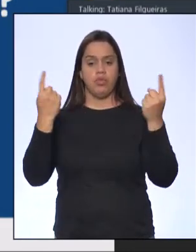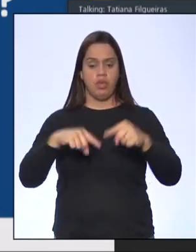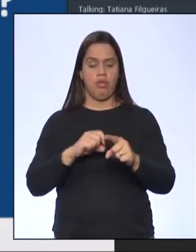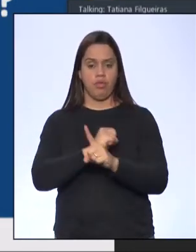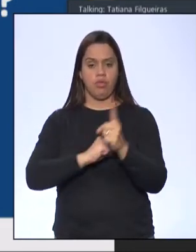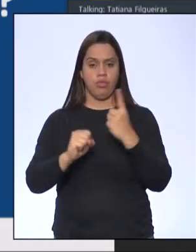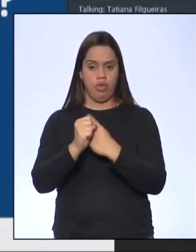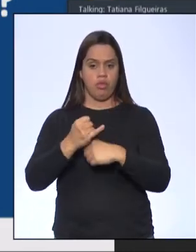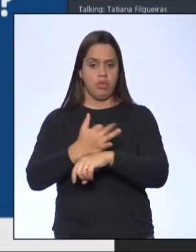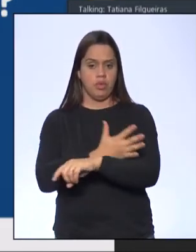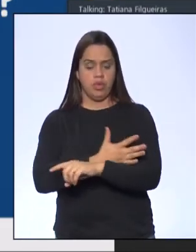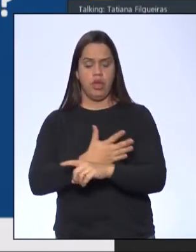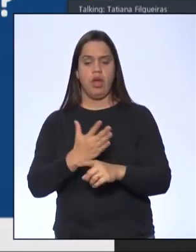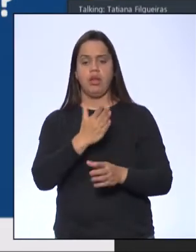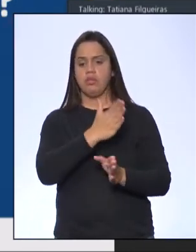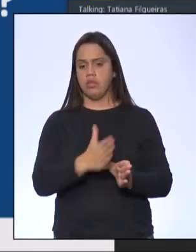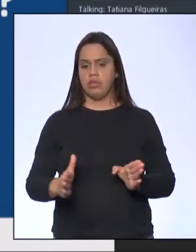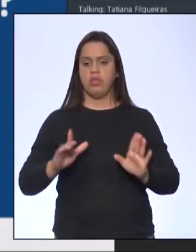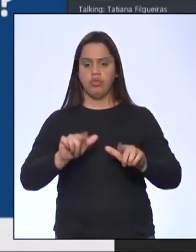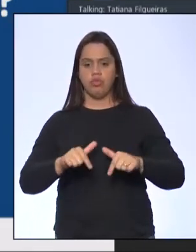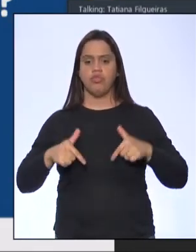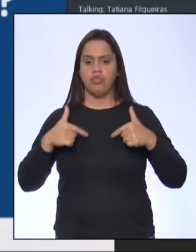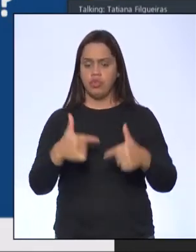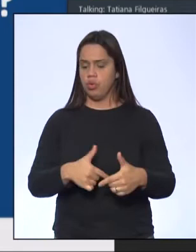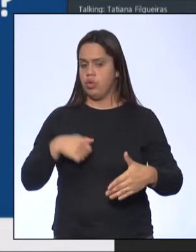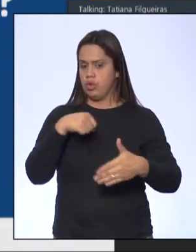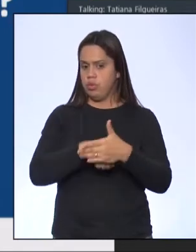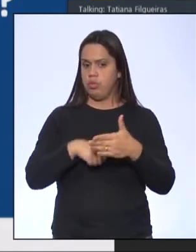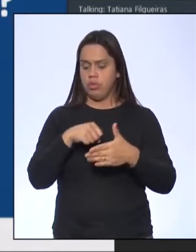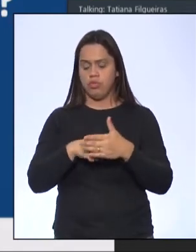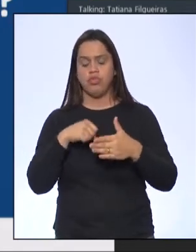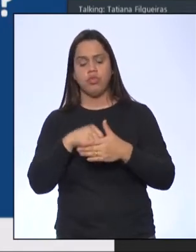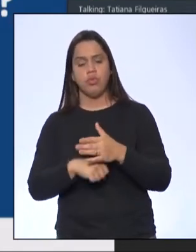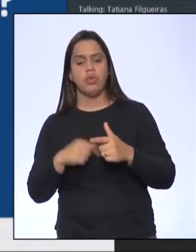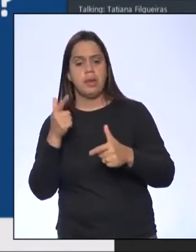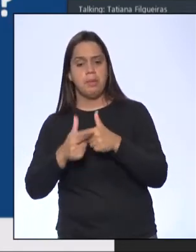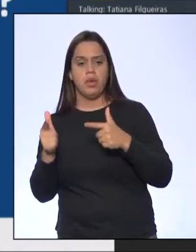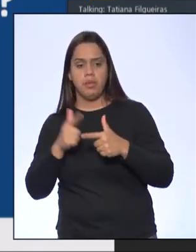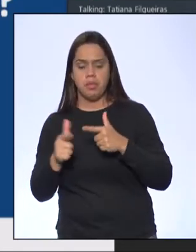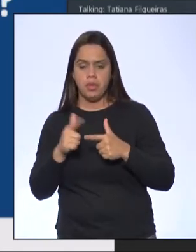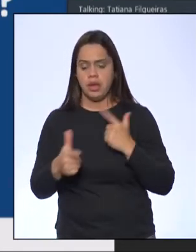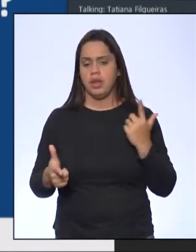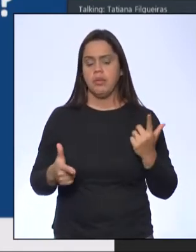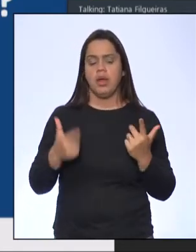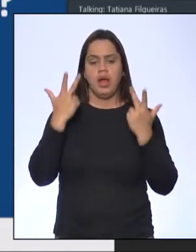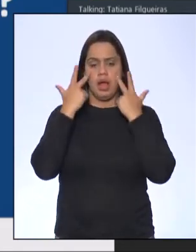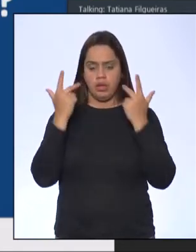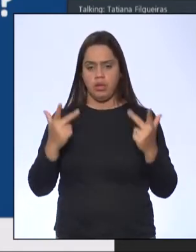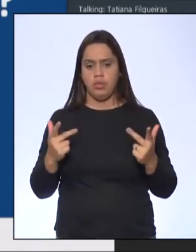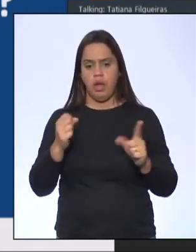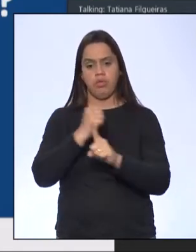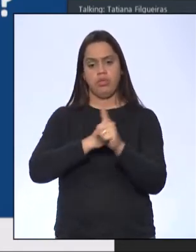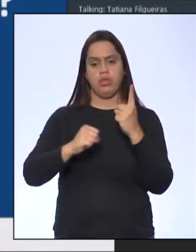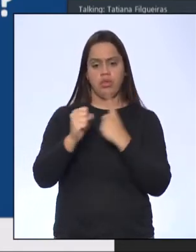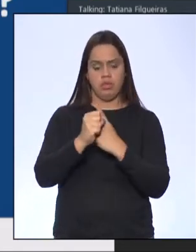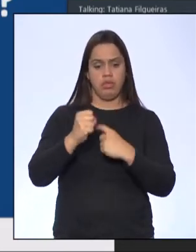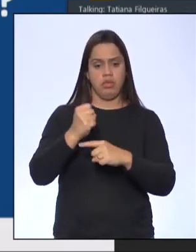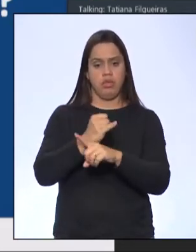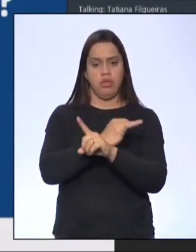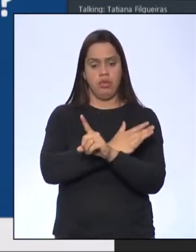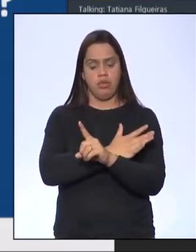aí, numa situação de luto, numa situação de crise. É muito normal que essas competências elas andem um pouquinho para